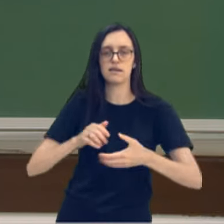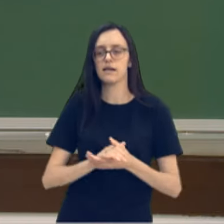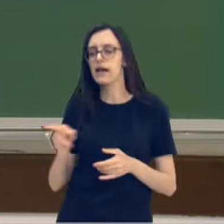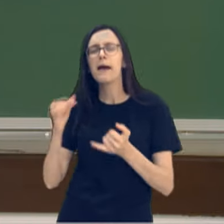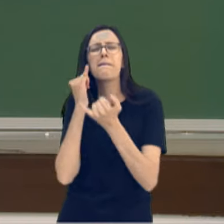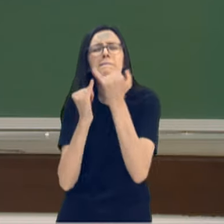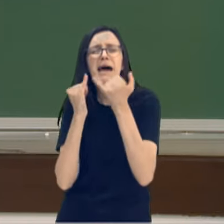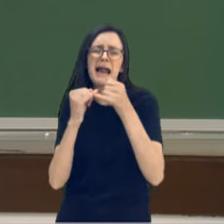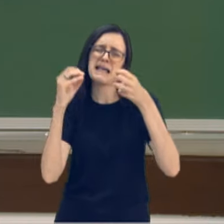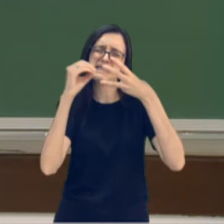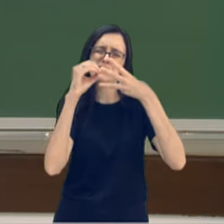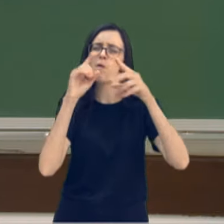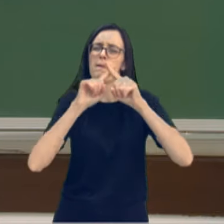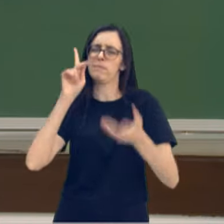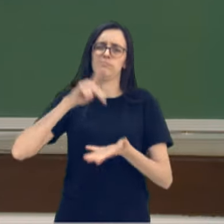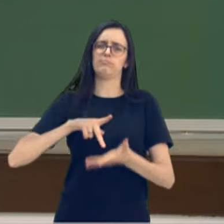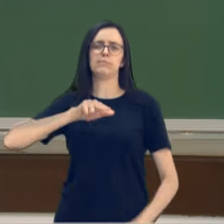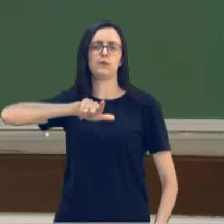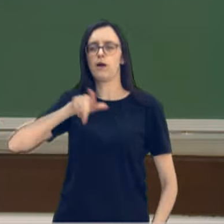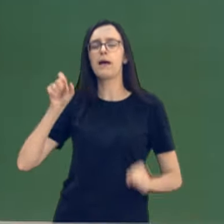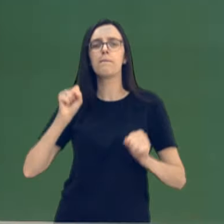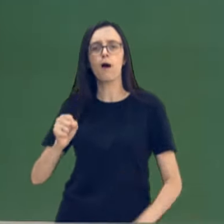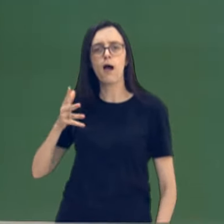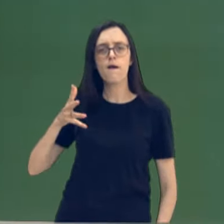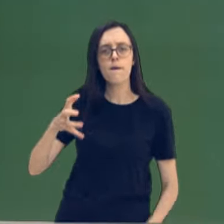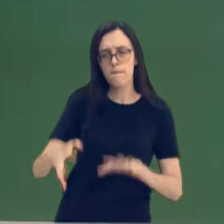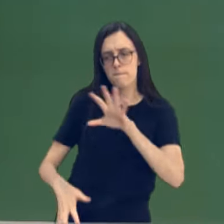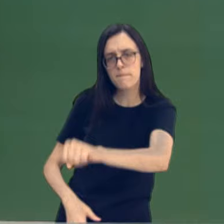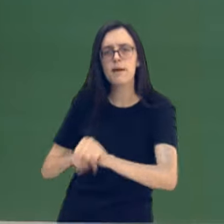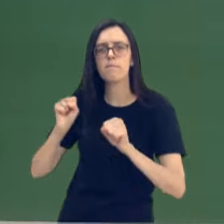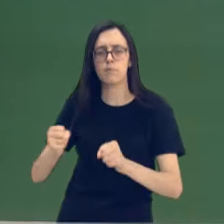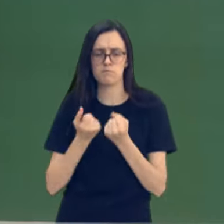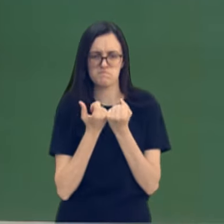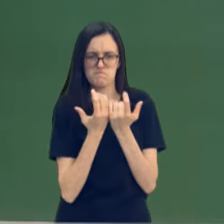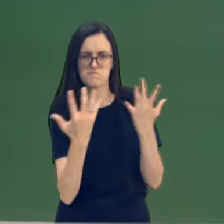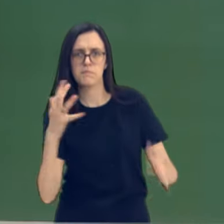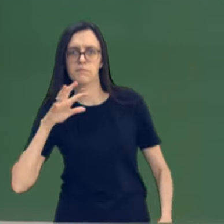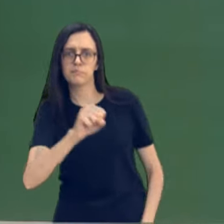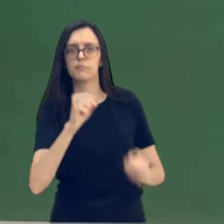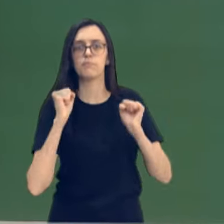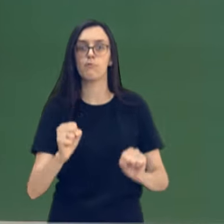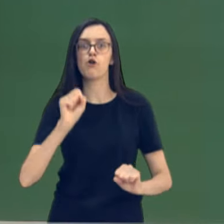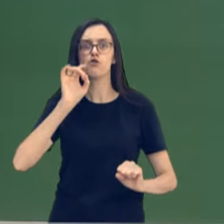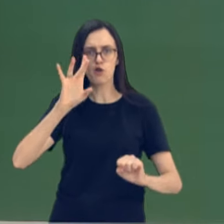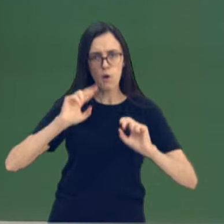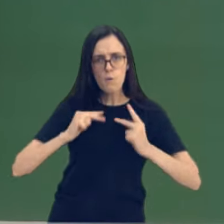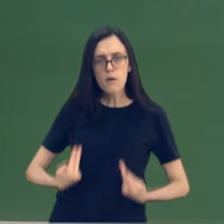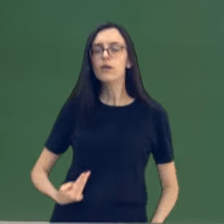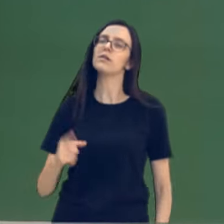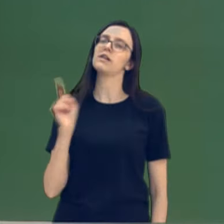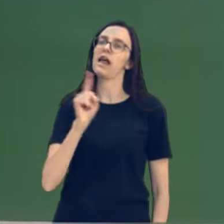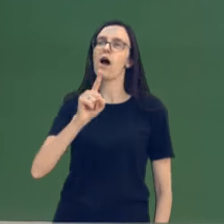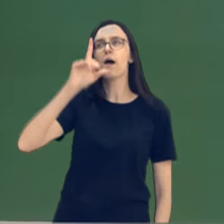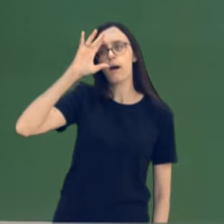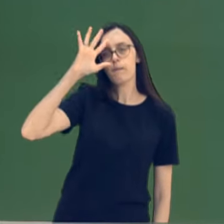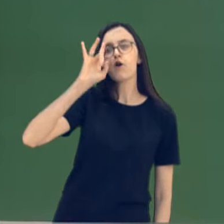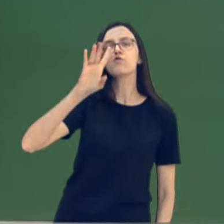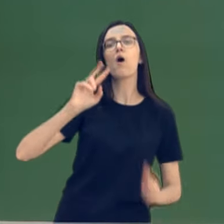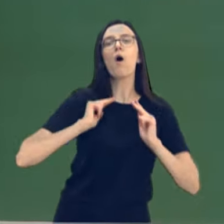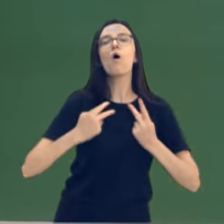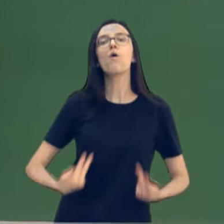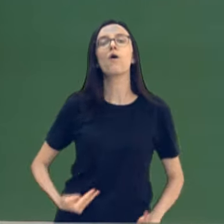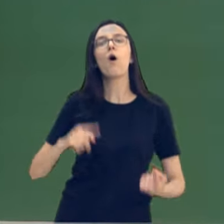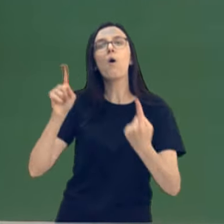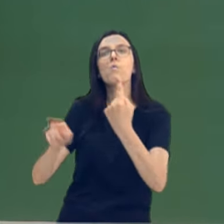também podem atacar plantas, podem atacar bactérias, podem atacar fungos. Os vírus não nasceram só para atacar ser humano, tá? Não fique imaginando que o ser humano é